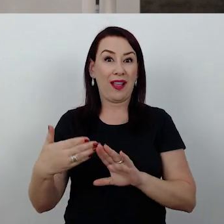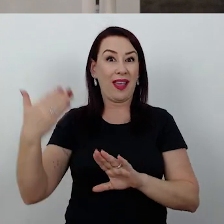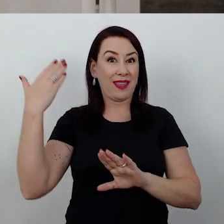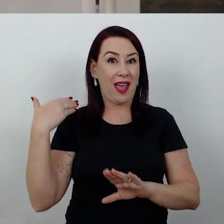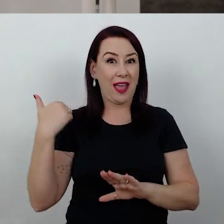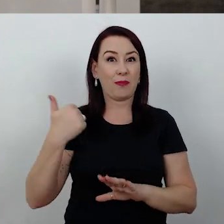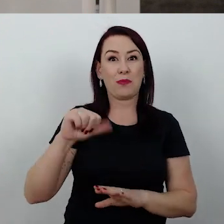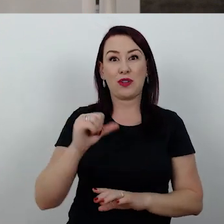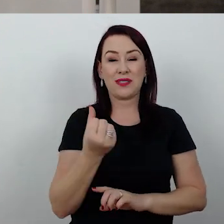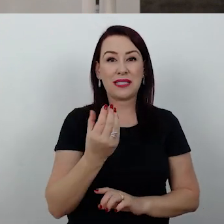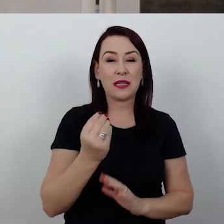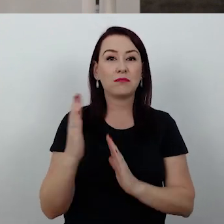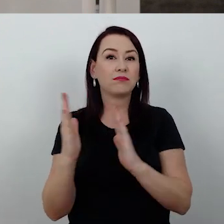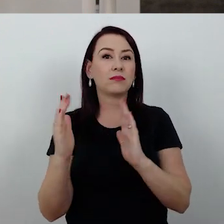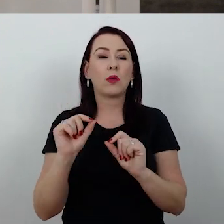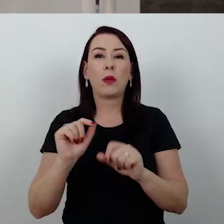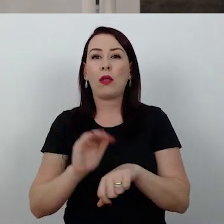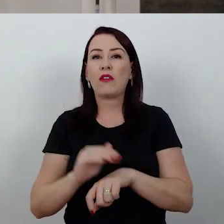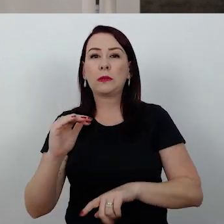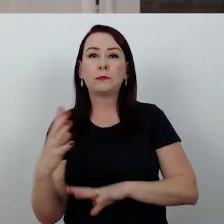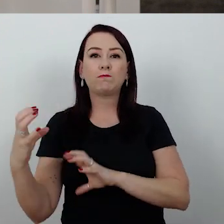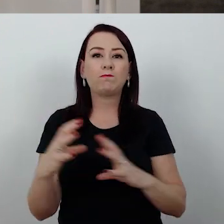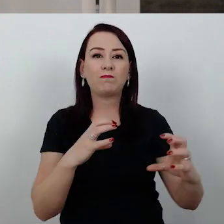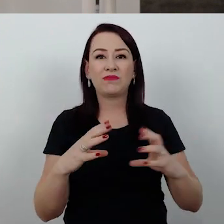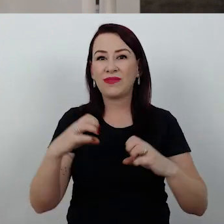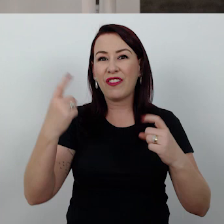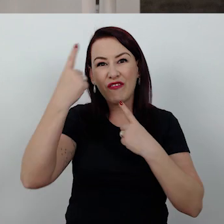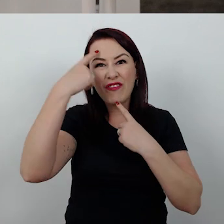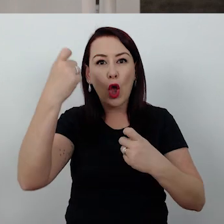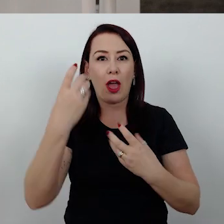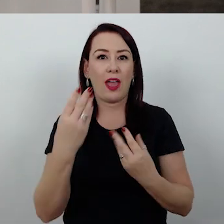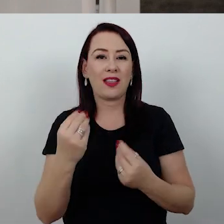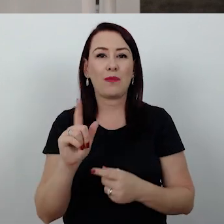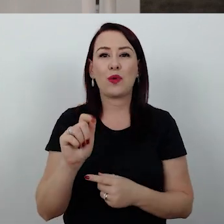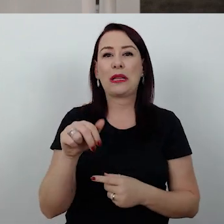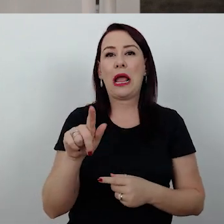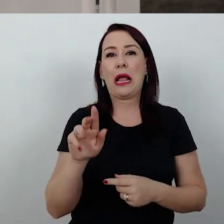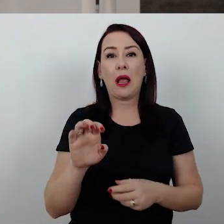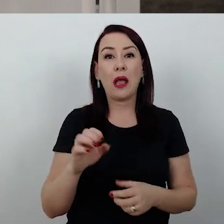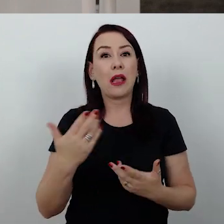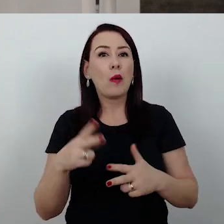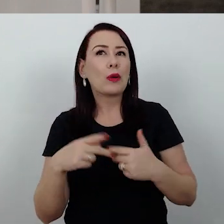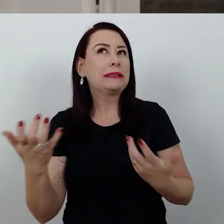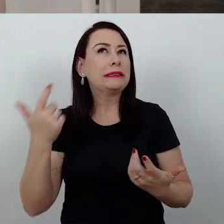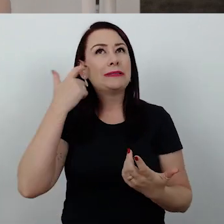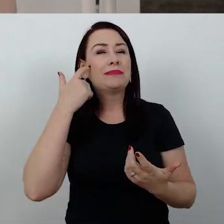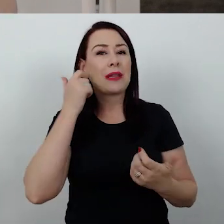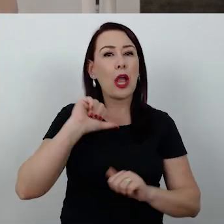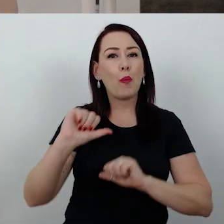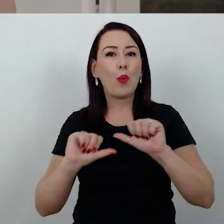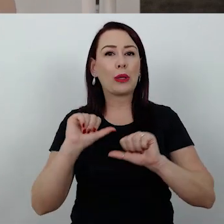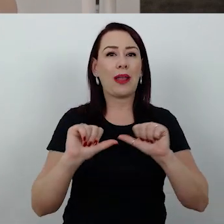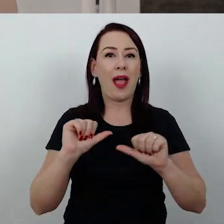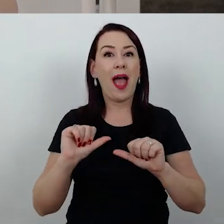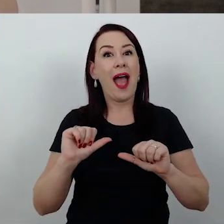na época, na década de 60, tomada por gangues, era uma cidade extremamente violenta, e ele queria mudar essa imagem da cidade. Ele